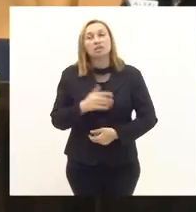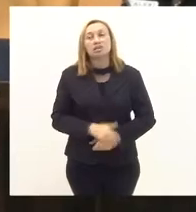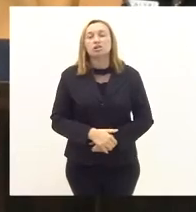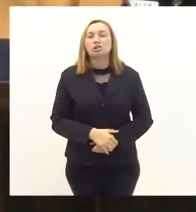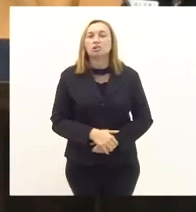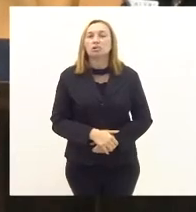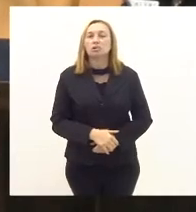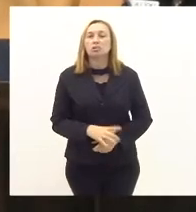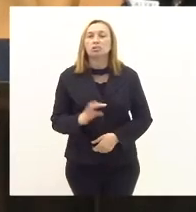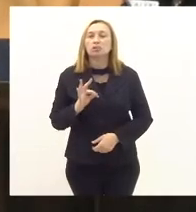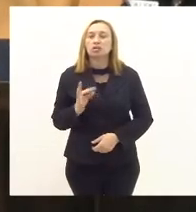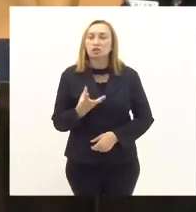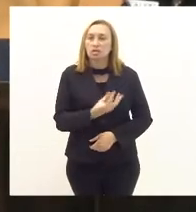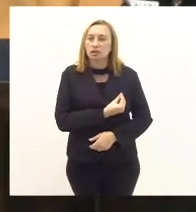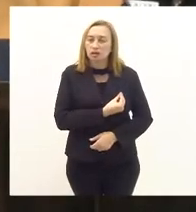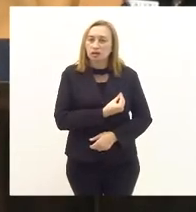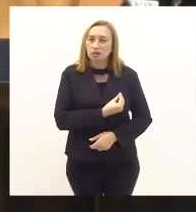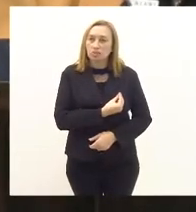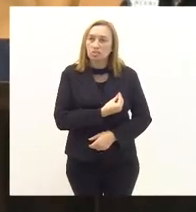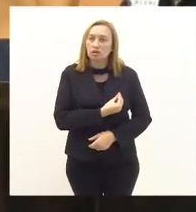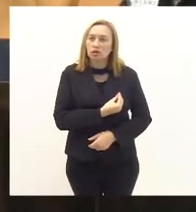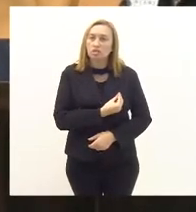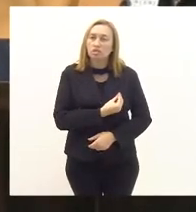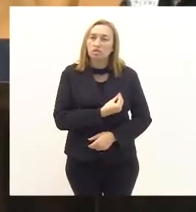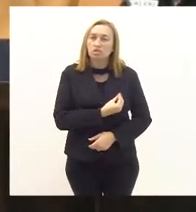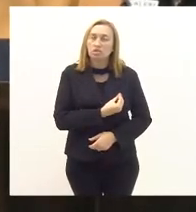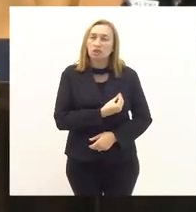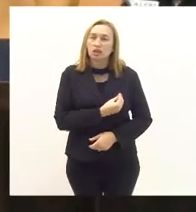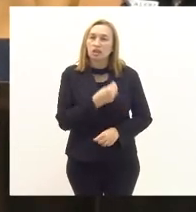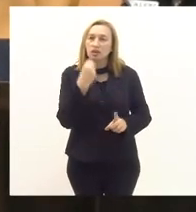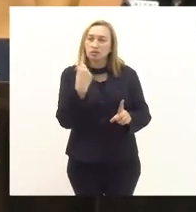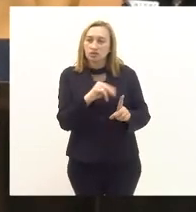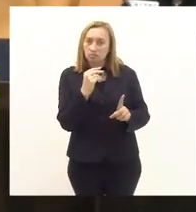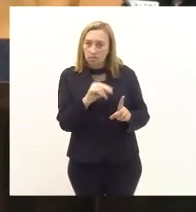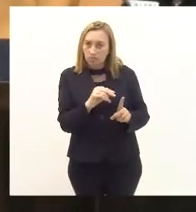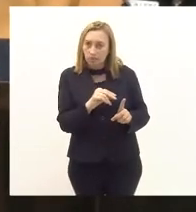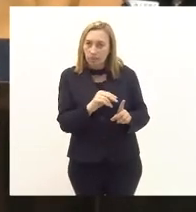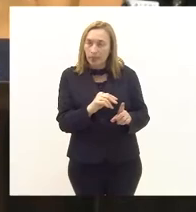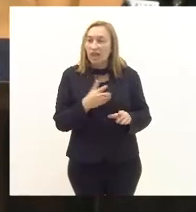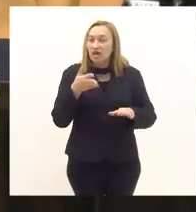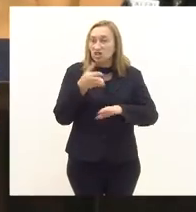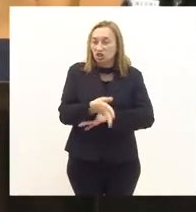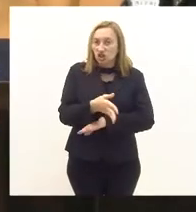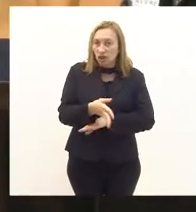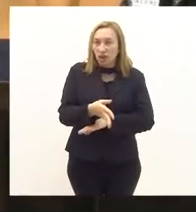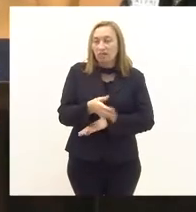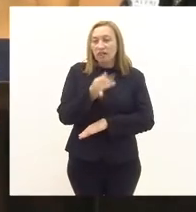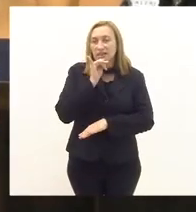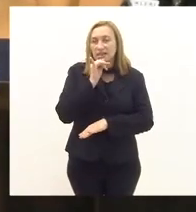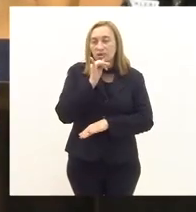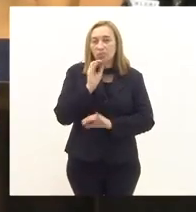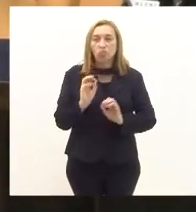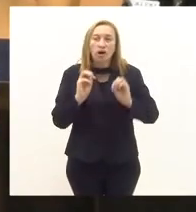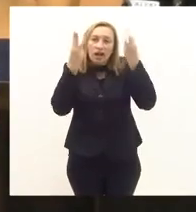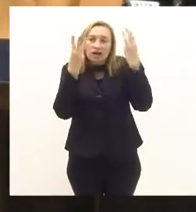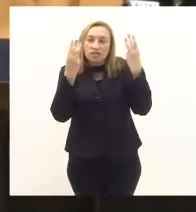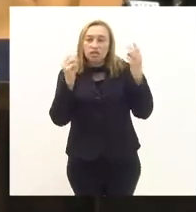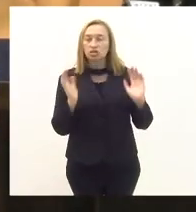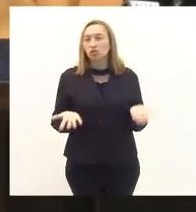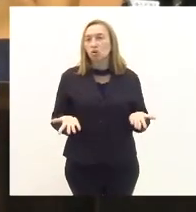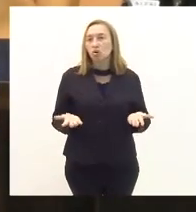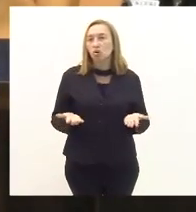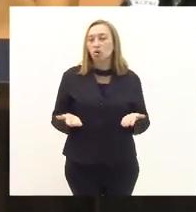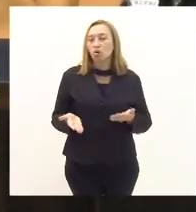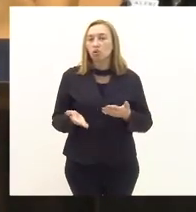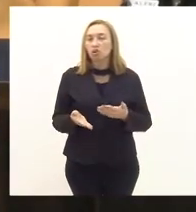uma travesti ou transexual era agredida. Aí chegava, por exemplo, numa boate, em qualquer lugar, chegava